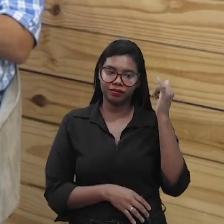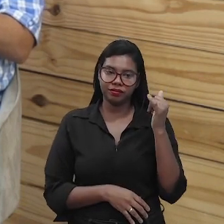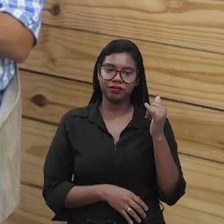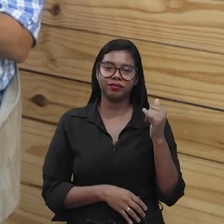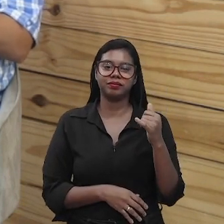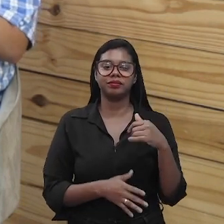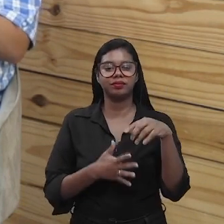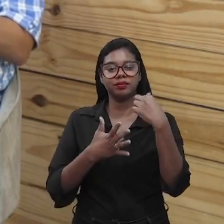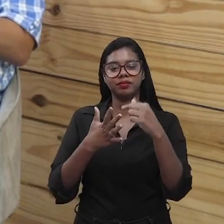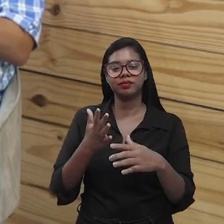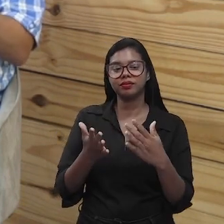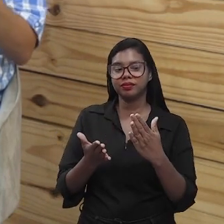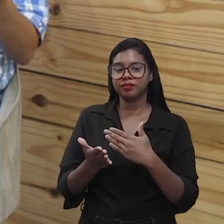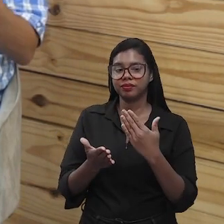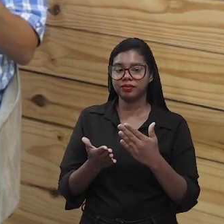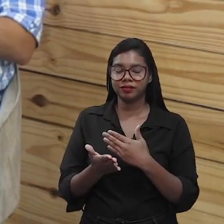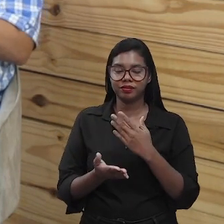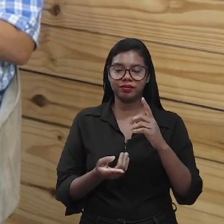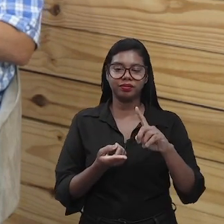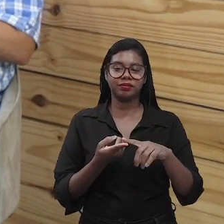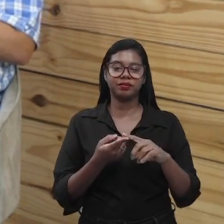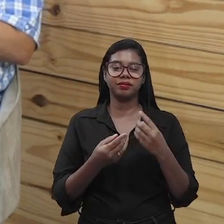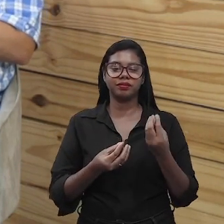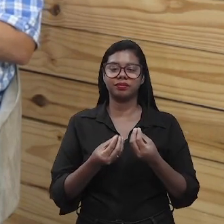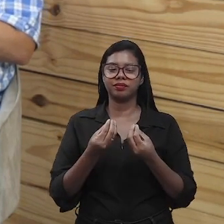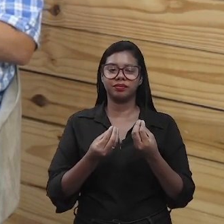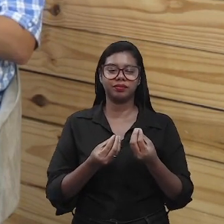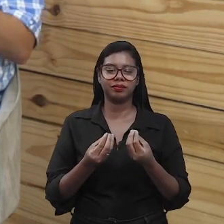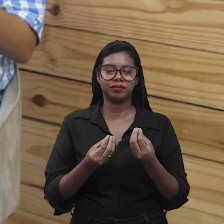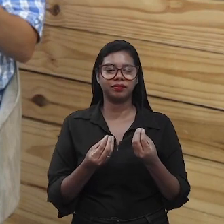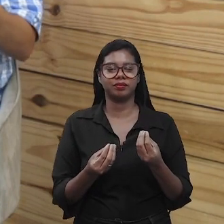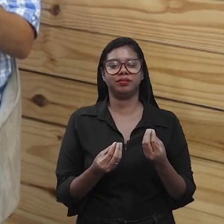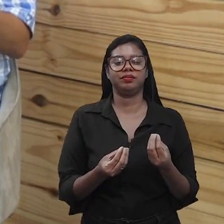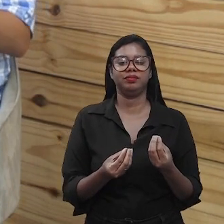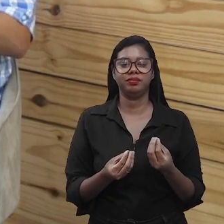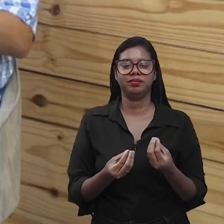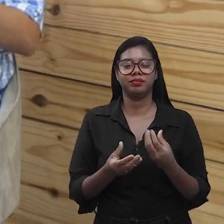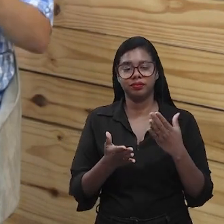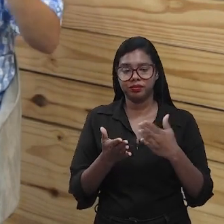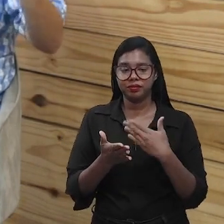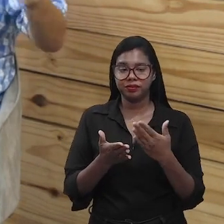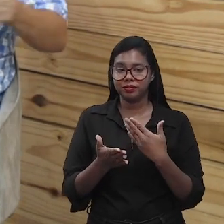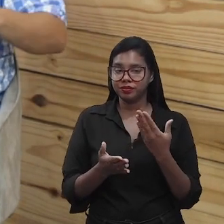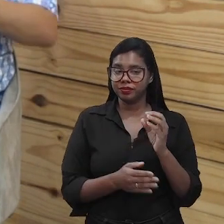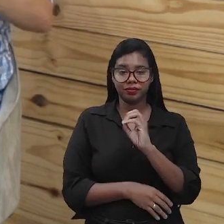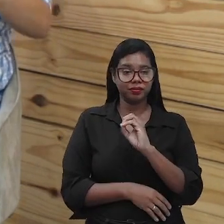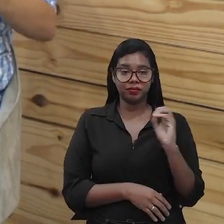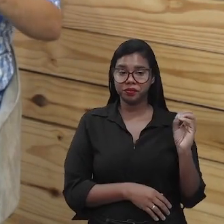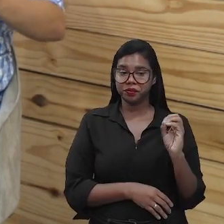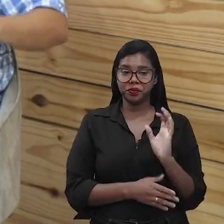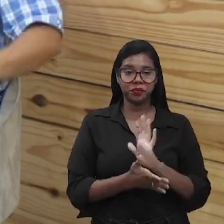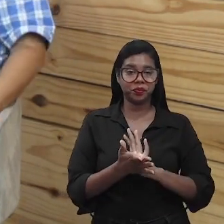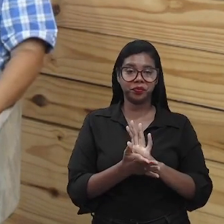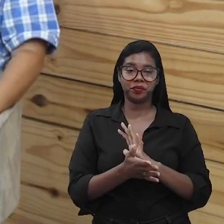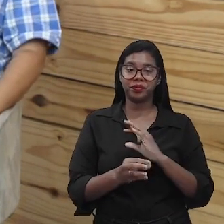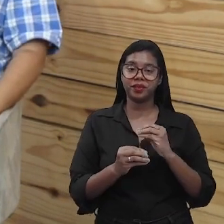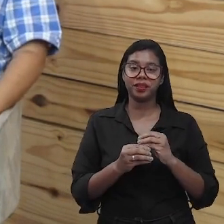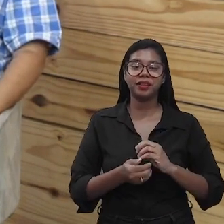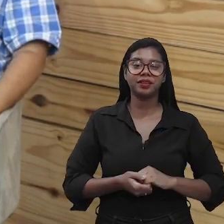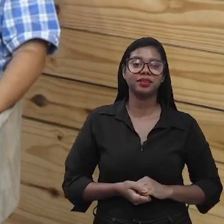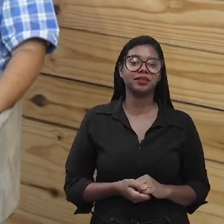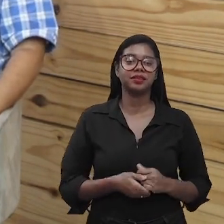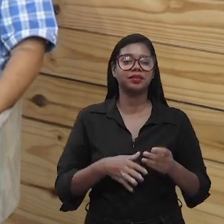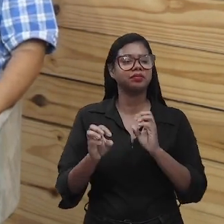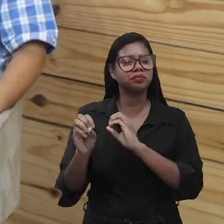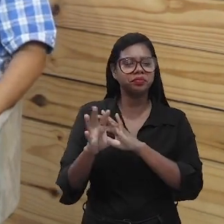Né? Como é que você cria uma? Quanto custa para criar uma playlist para um livro? Zero, não custa nada. Você vai lá, vai no Spotify e eu ensino. E claro, no meio